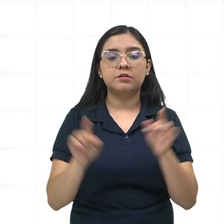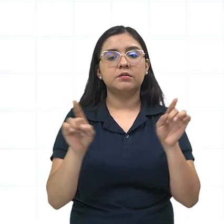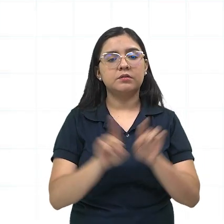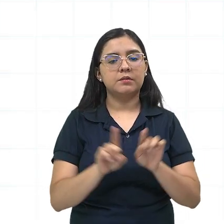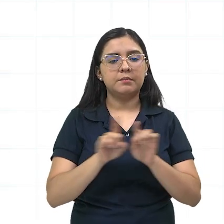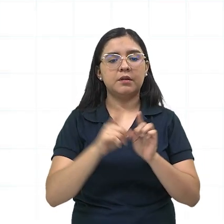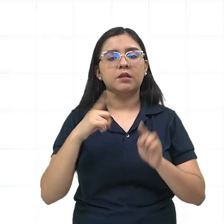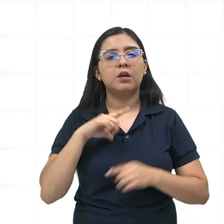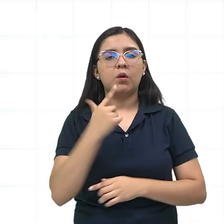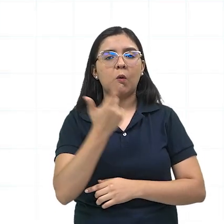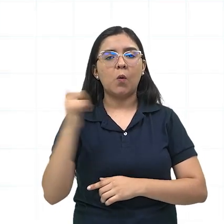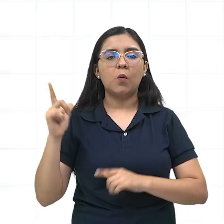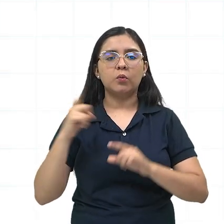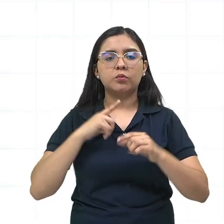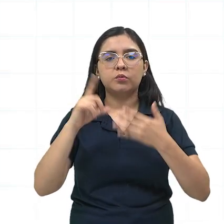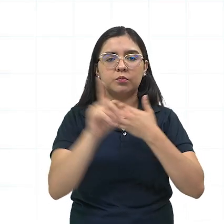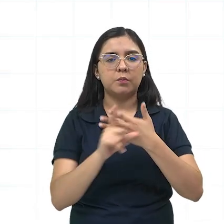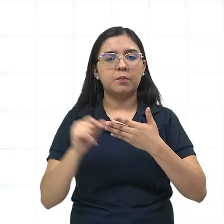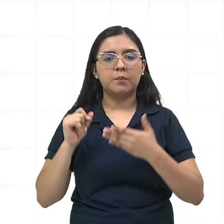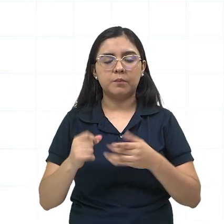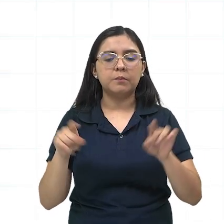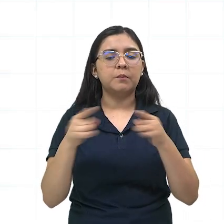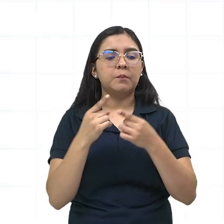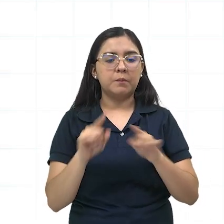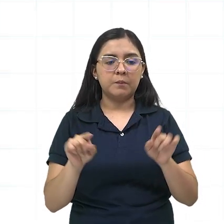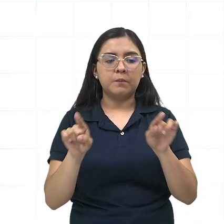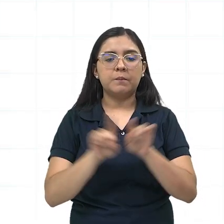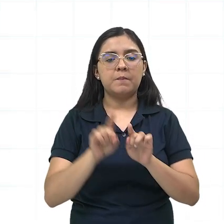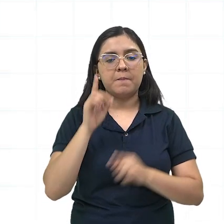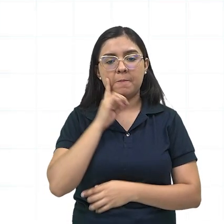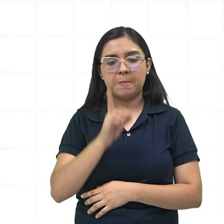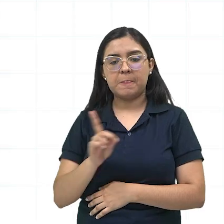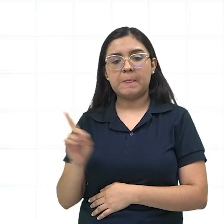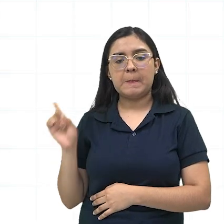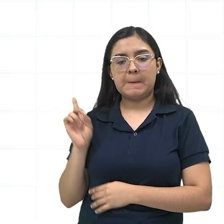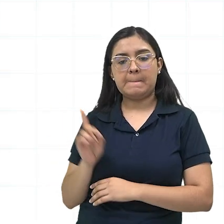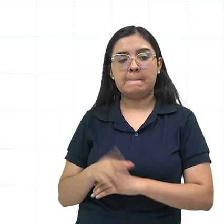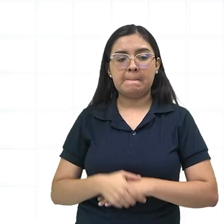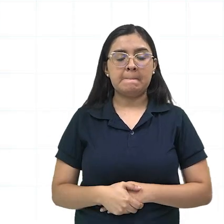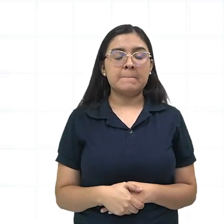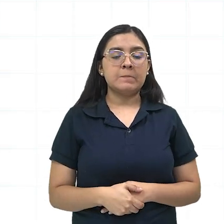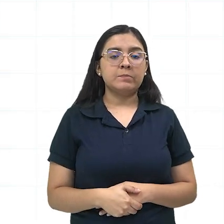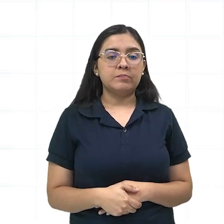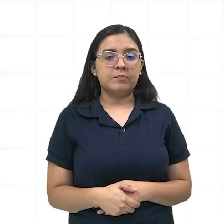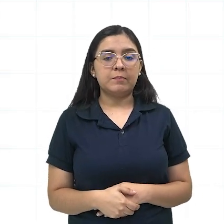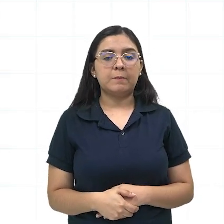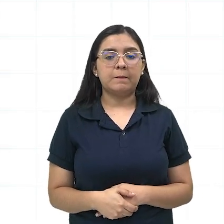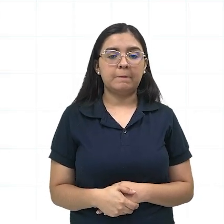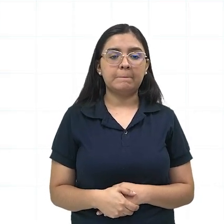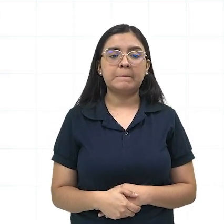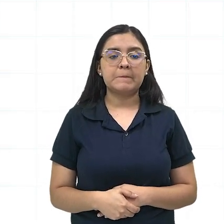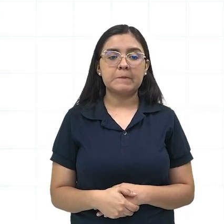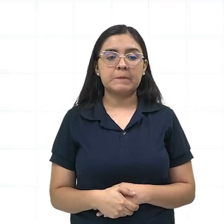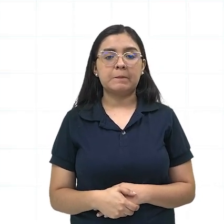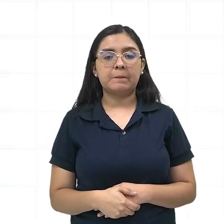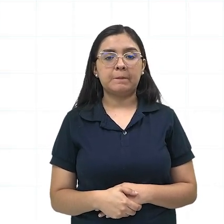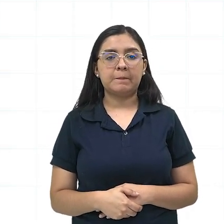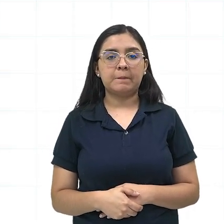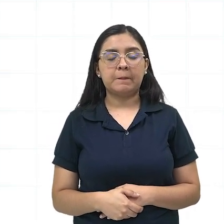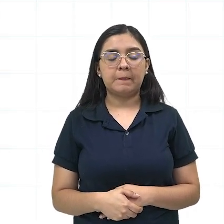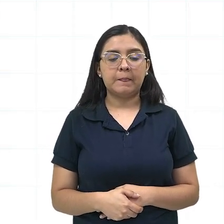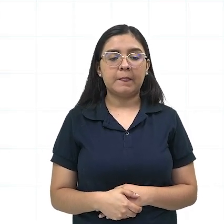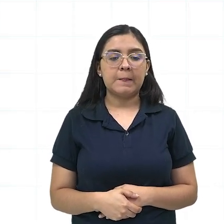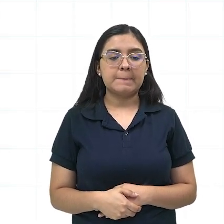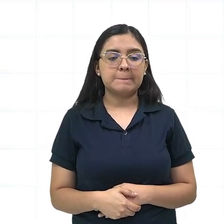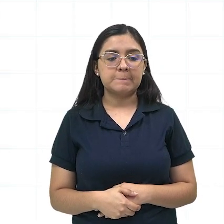de Caetano Veloso, Geraldo Vandré, Gilberto Gil, Milton Nascimento, Edu Lobo, Nara